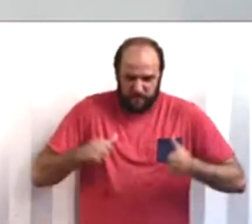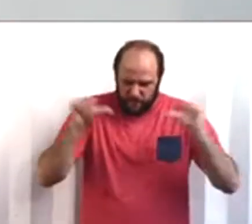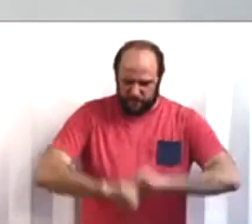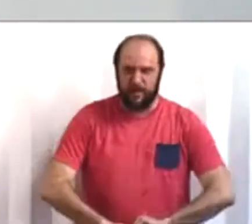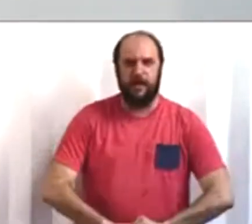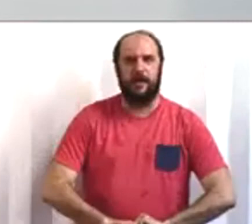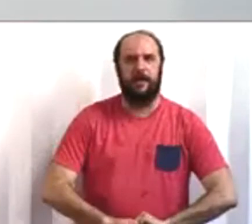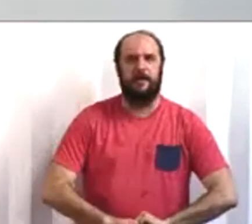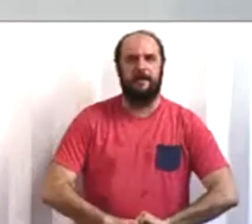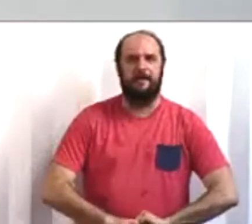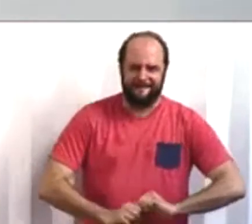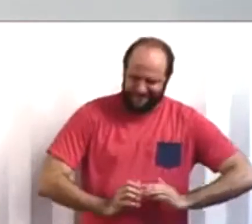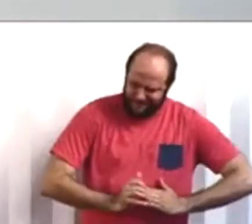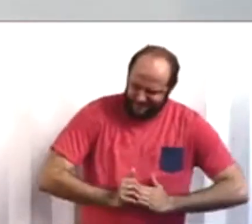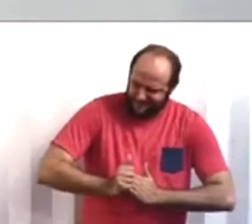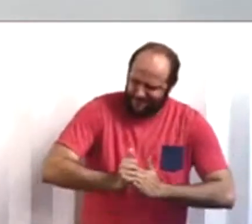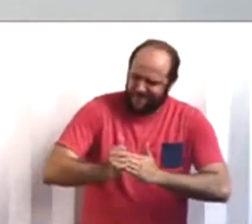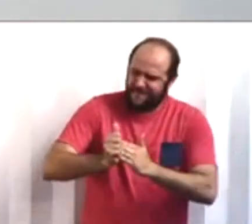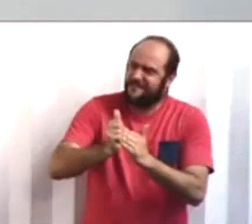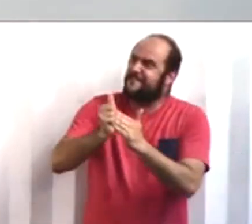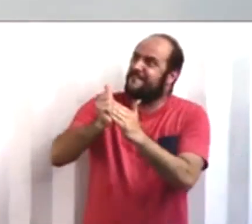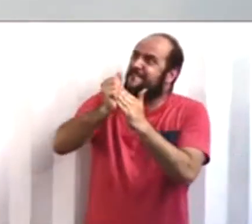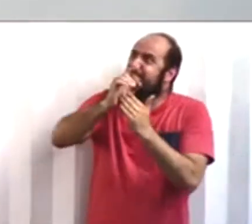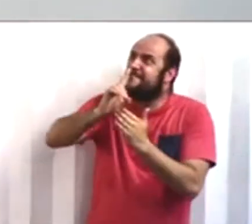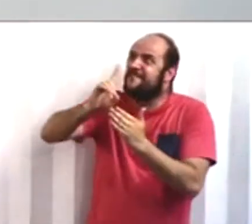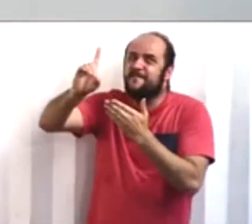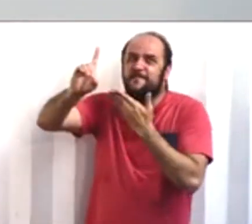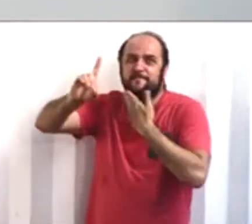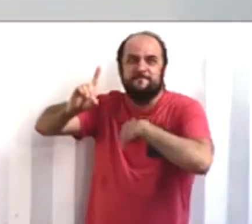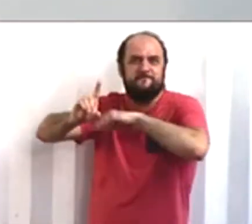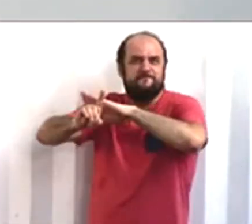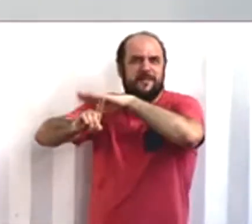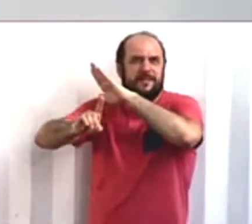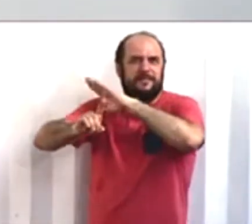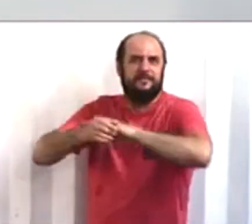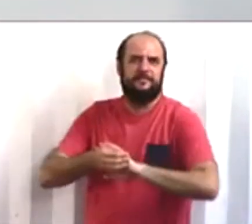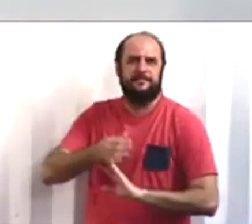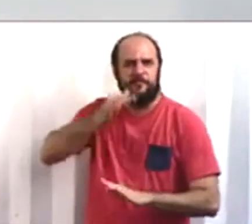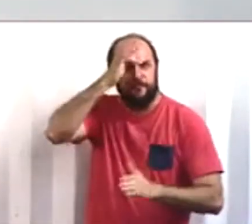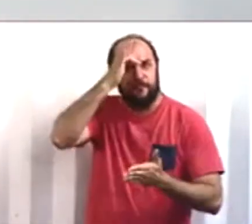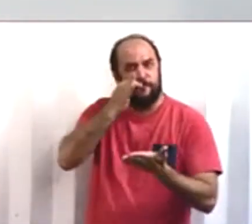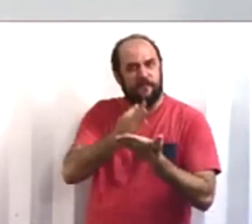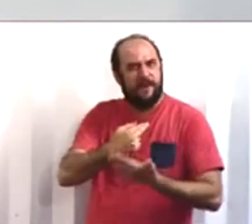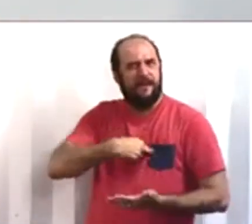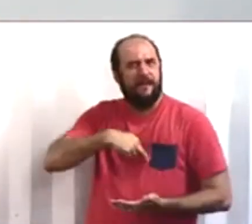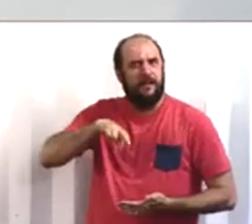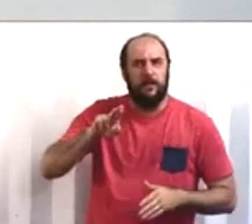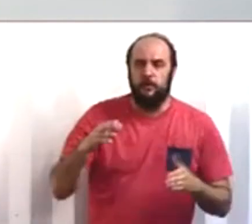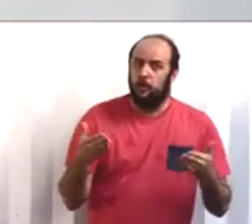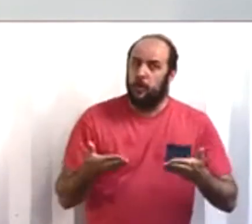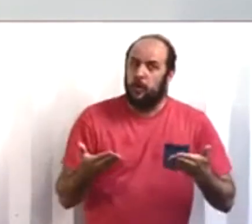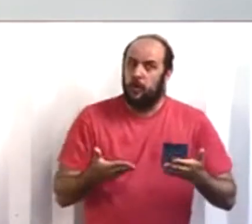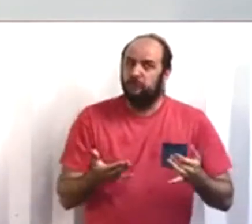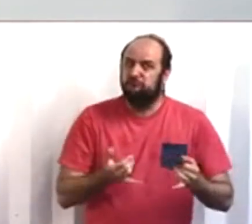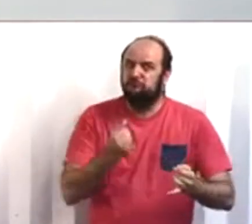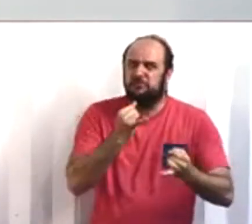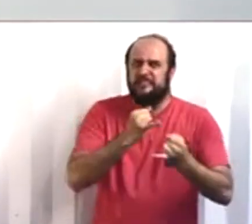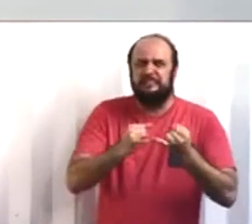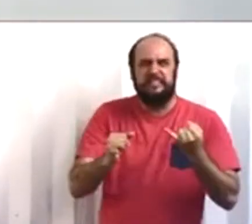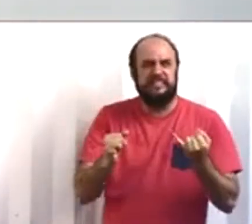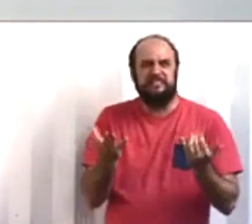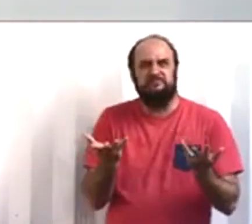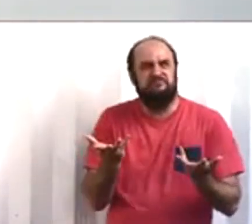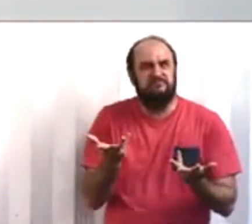um conduzir ao que é essencial. A fé religiosa dos nossos dias, em muitos momentos, se parece tão